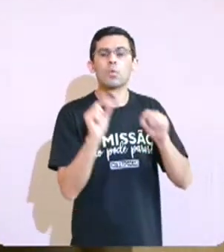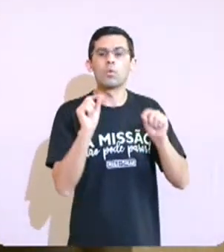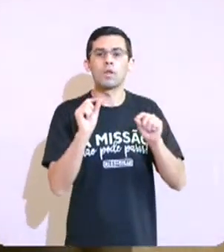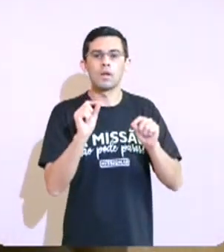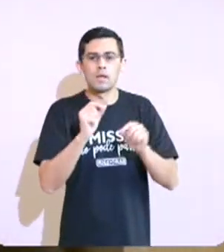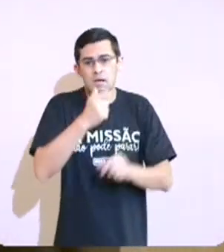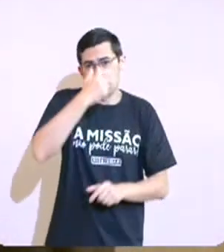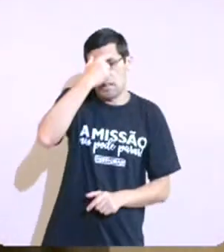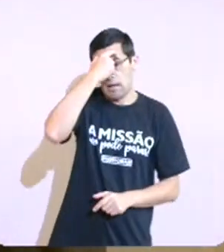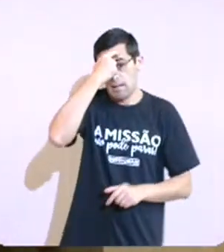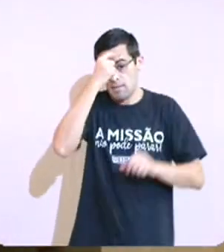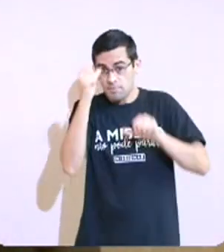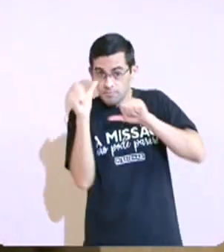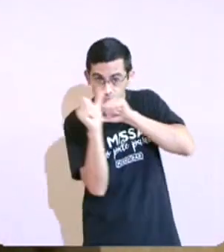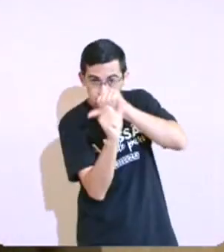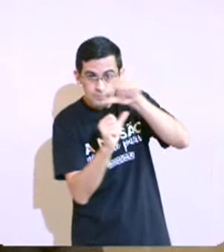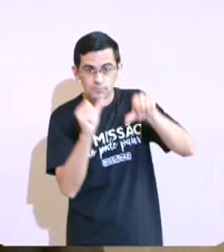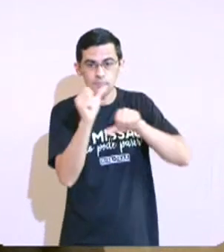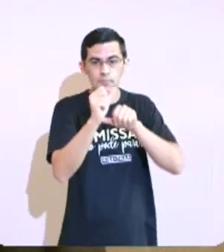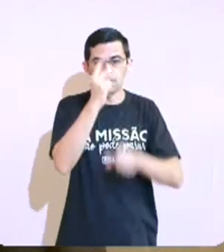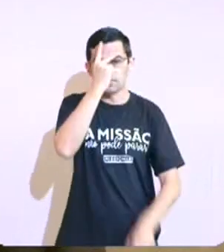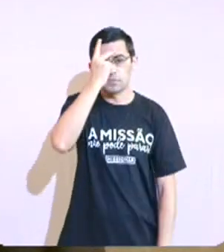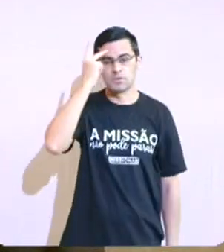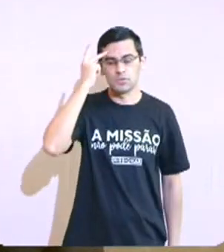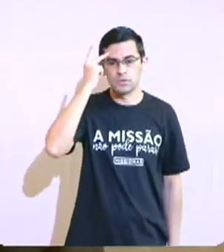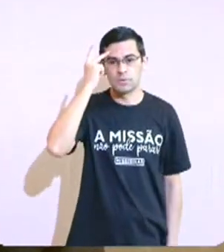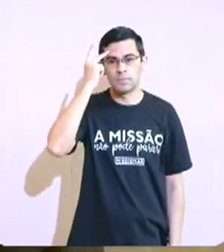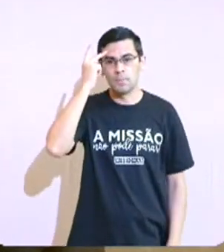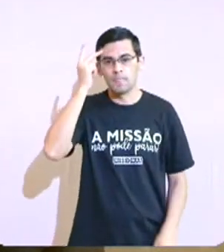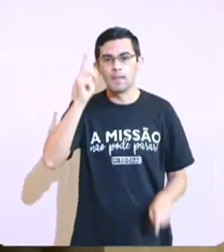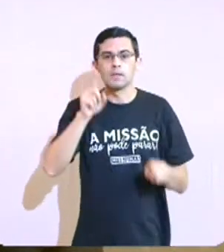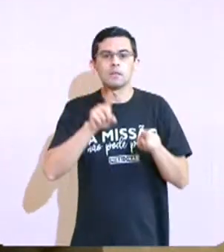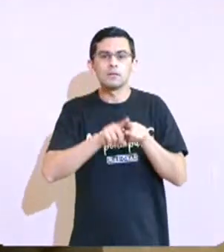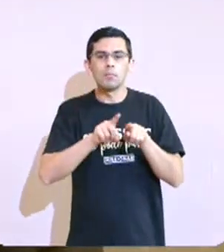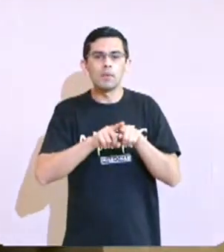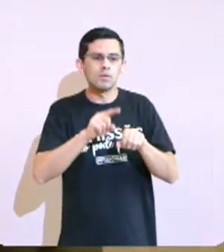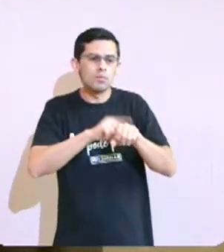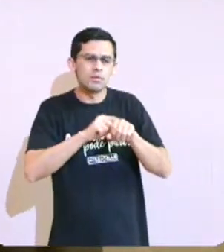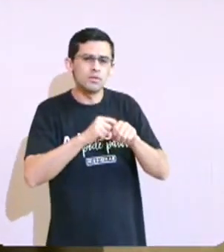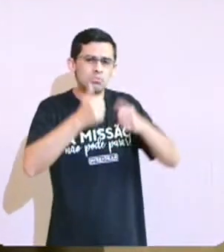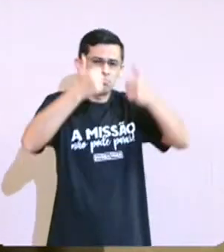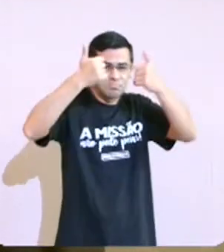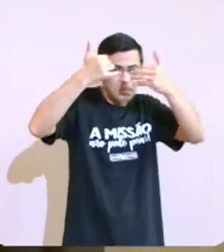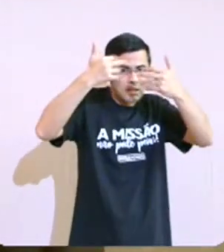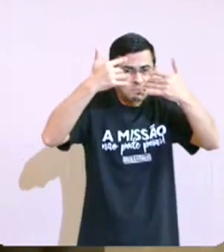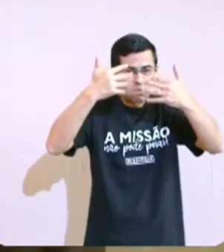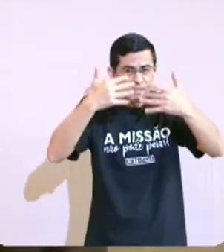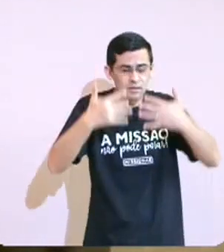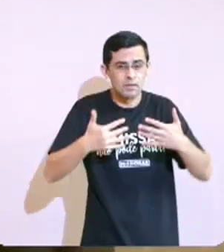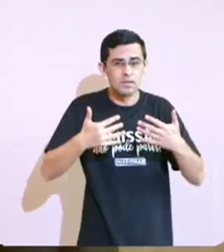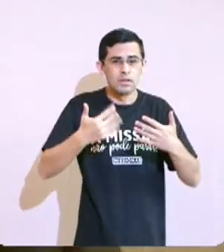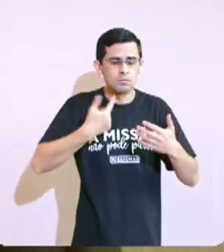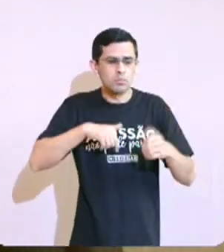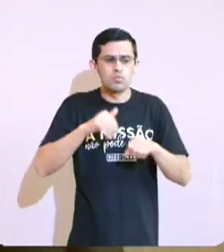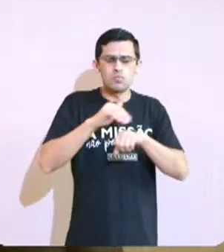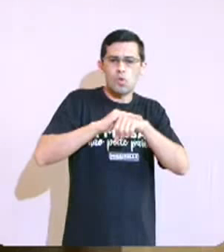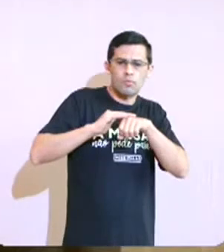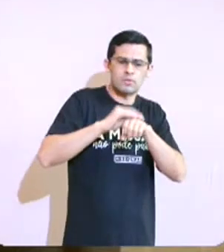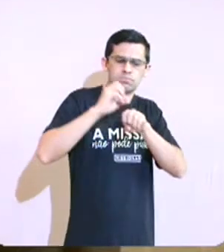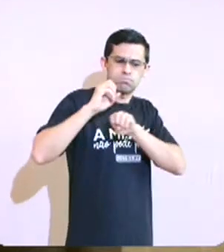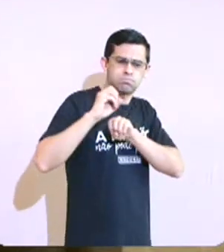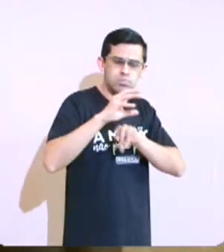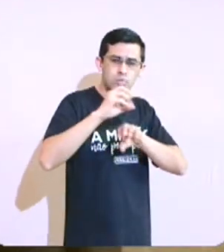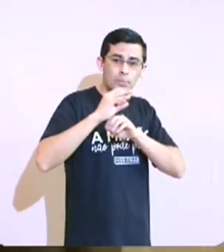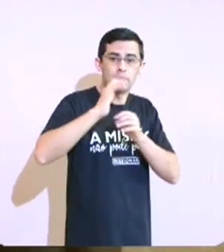transformar as mentes das pessoas. Ao arrazoar sobre o conteúdo das Escrituras com eles,